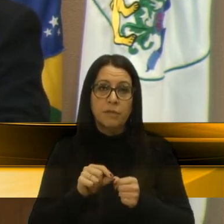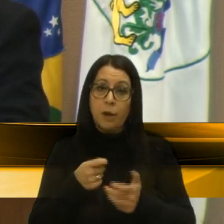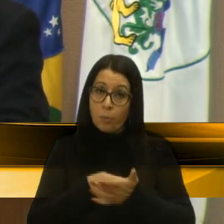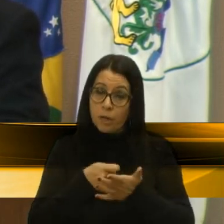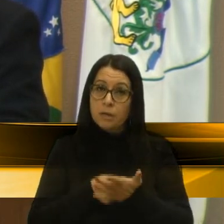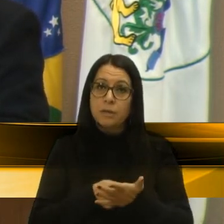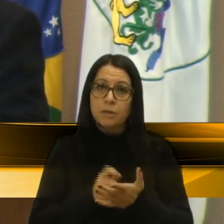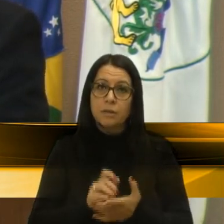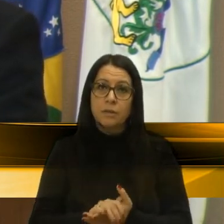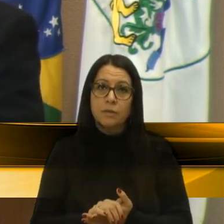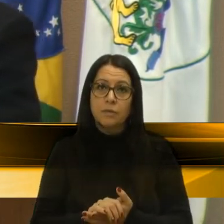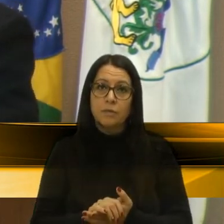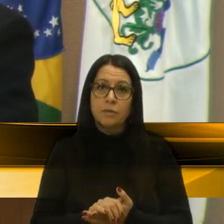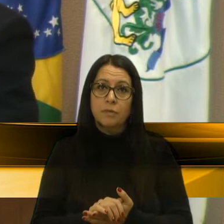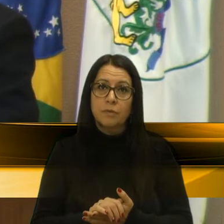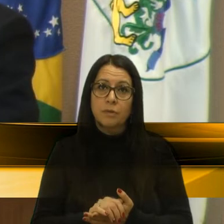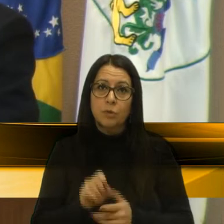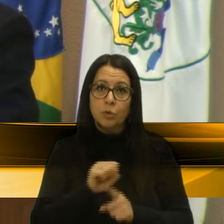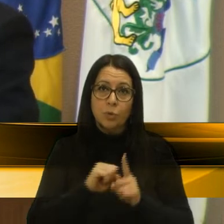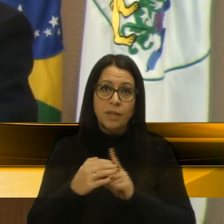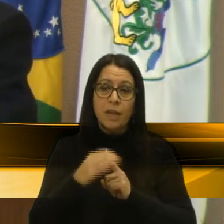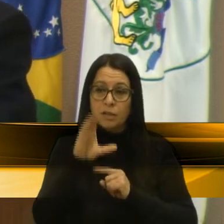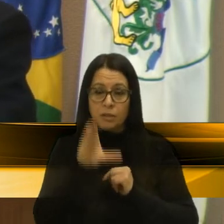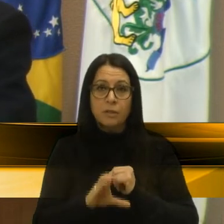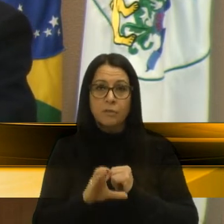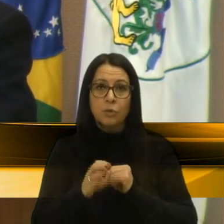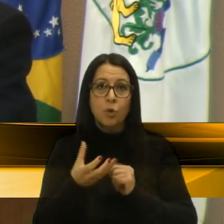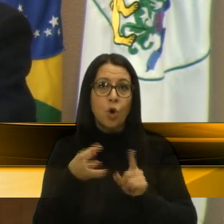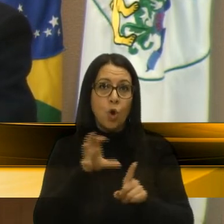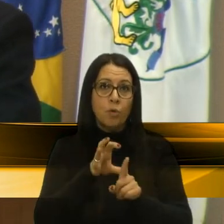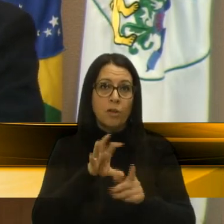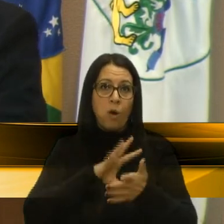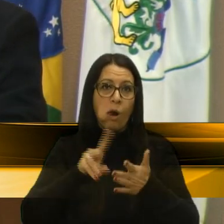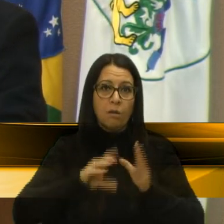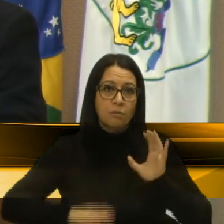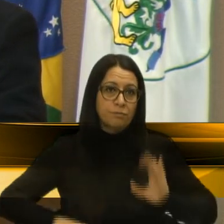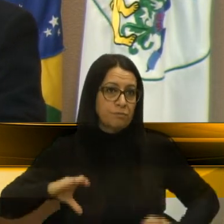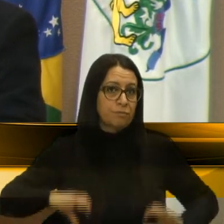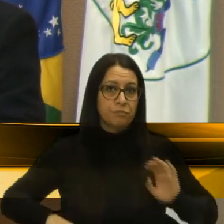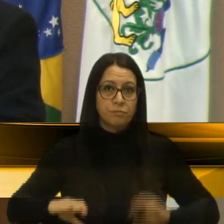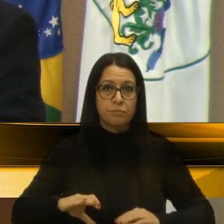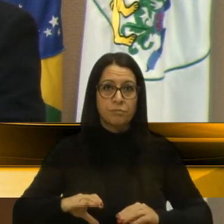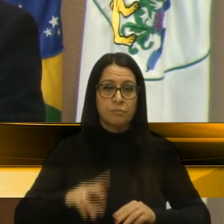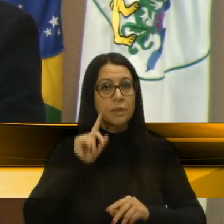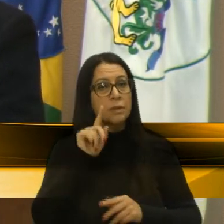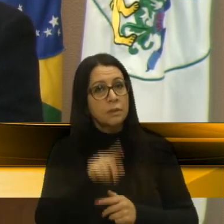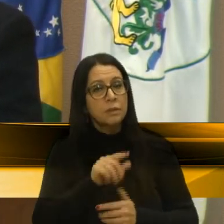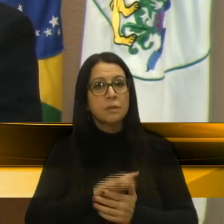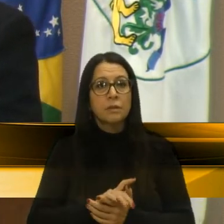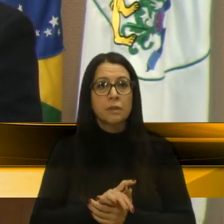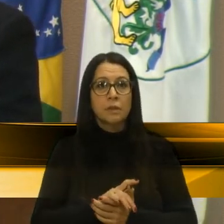os 12 anos do governo Kirchner e da Cristina Kirchner, especialmente no sentido do